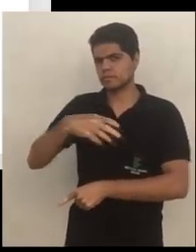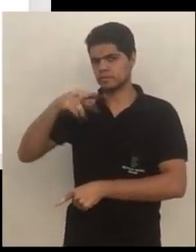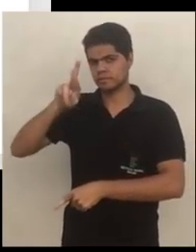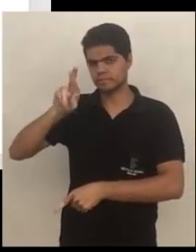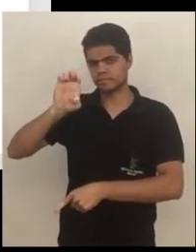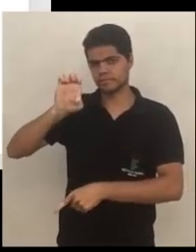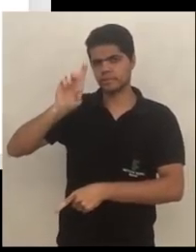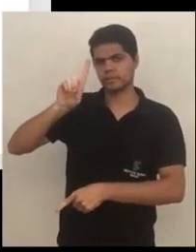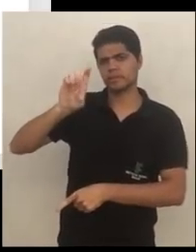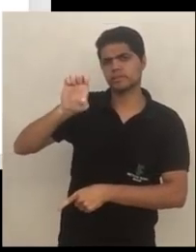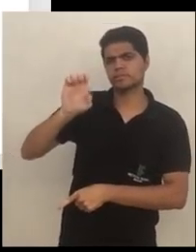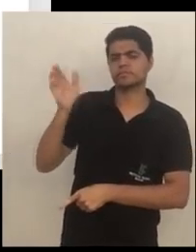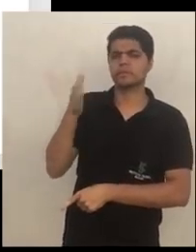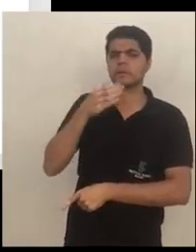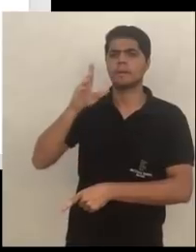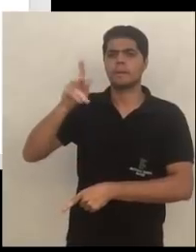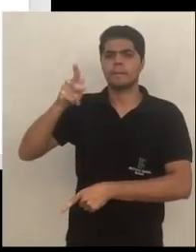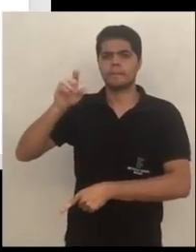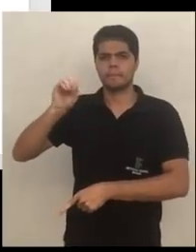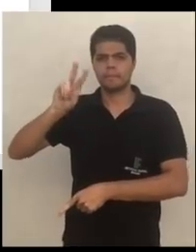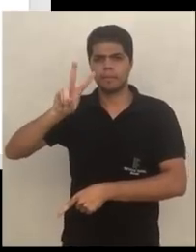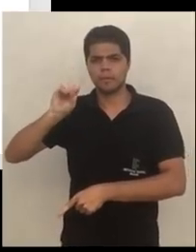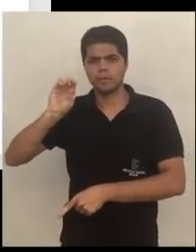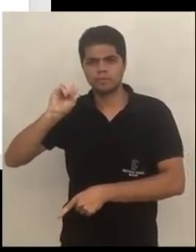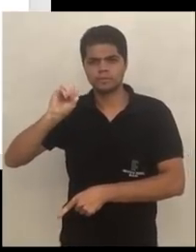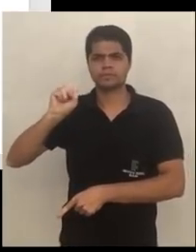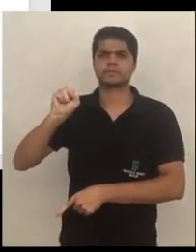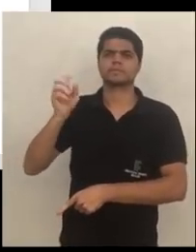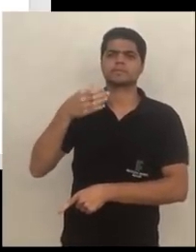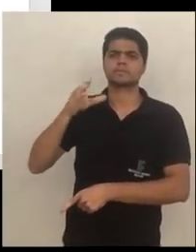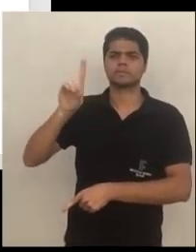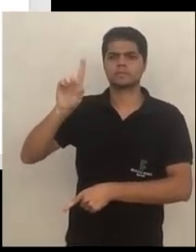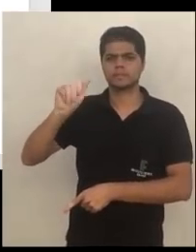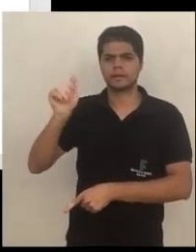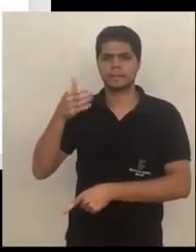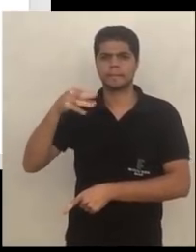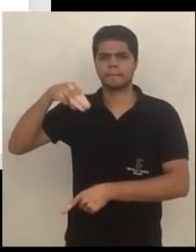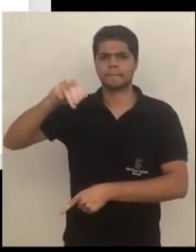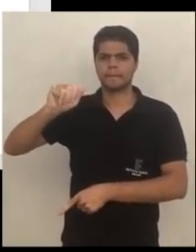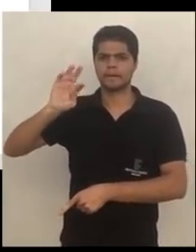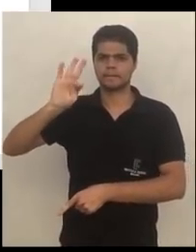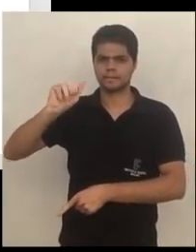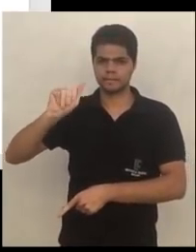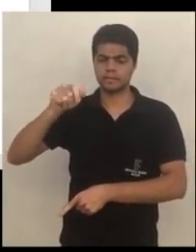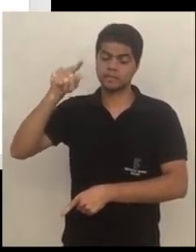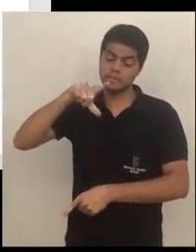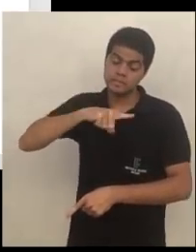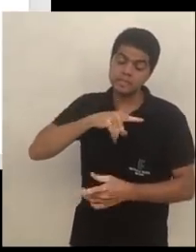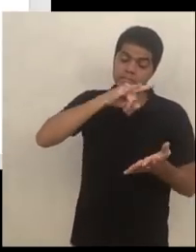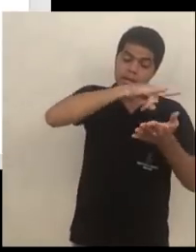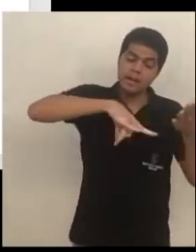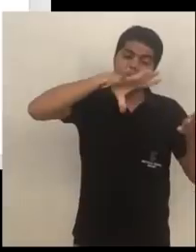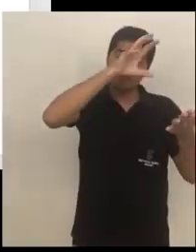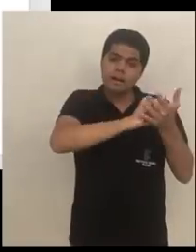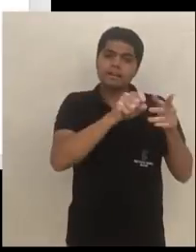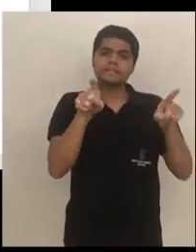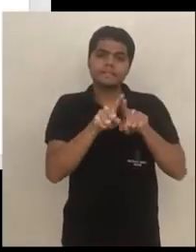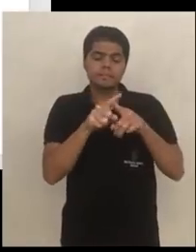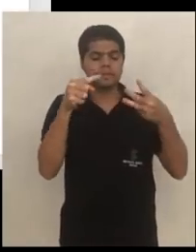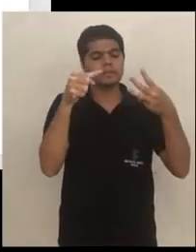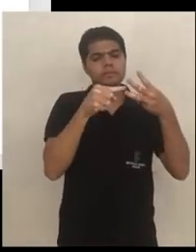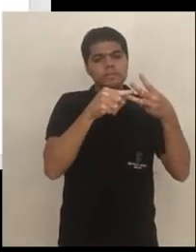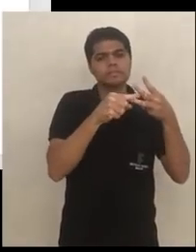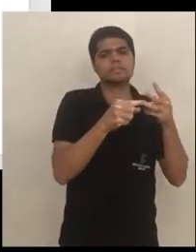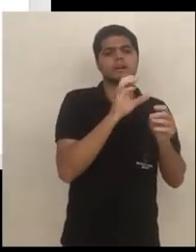única credenciada pelo MAPA para realizar esse tipo de certificação. E nós temos também o cadastro das OCS, que é o